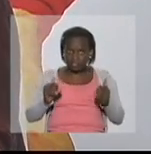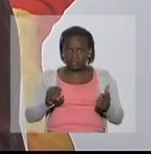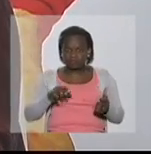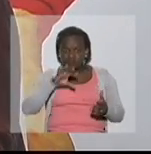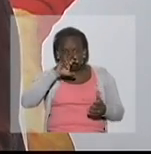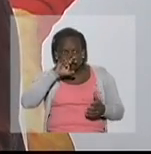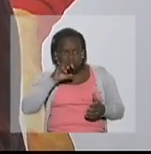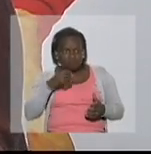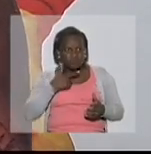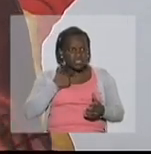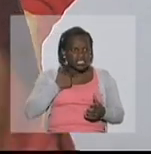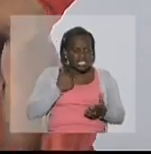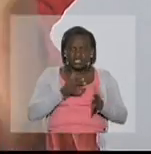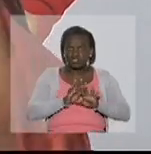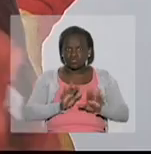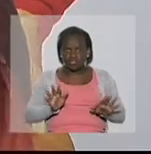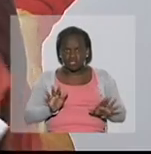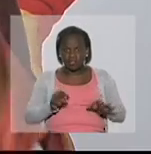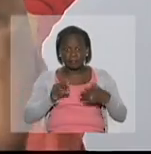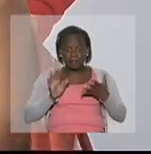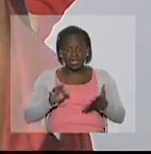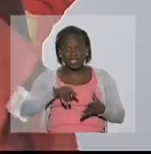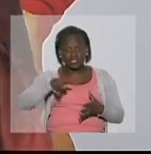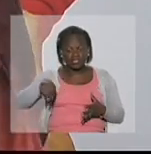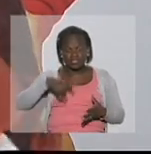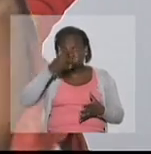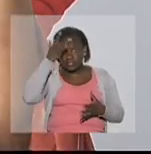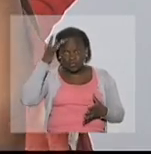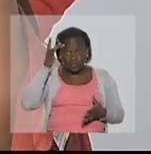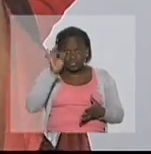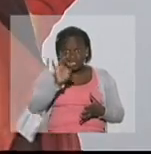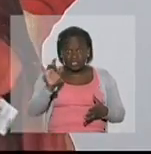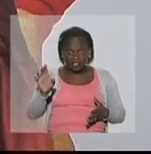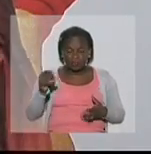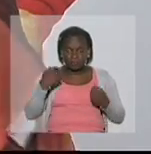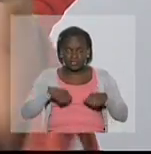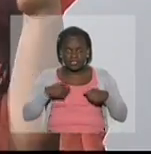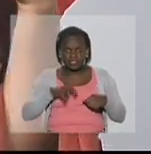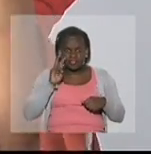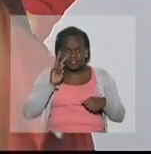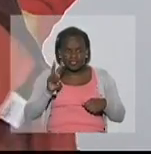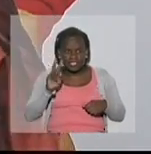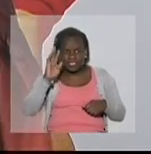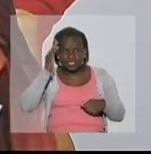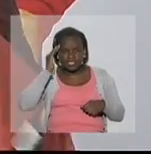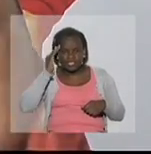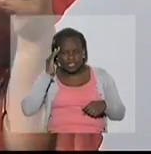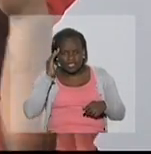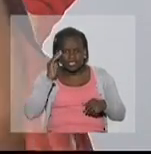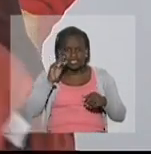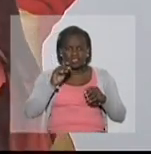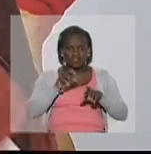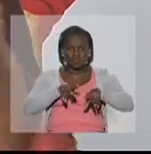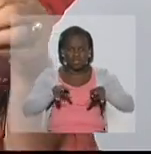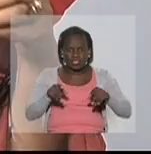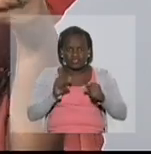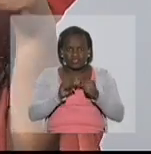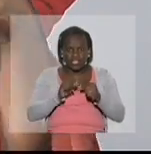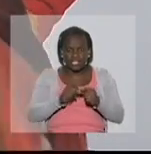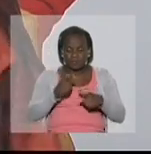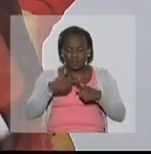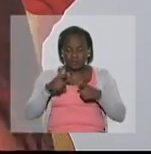aos instintos, né? A gente vai tentar interpretar, construir